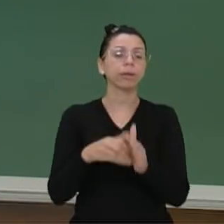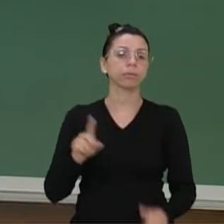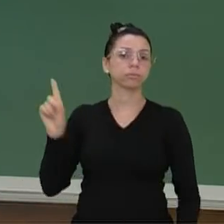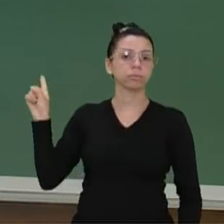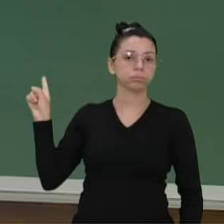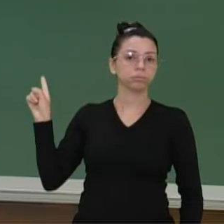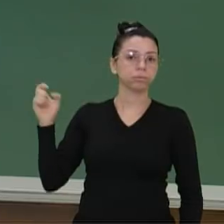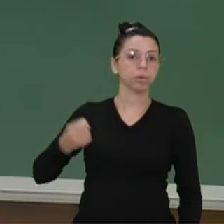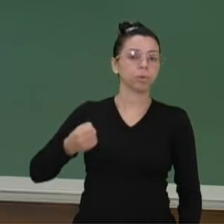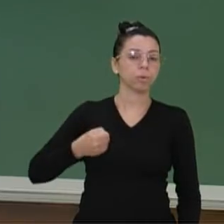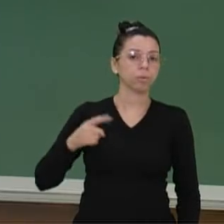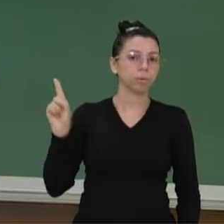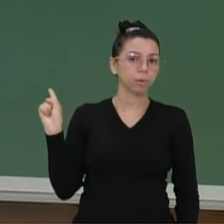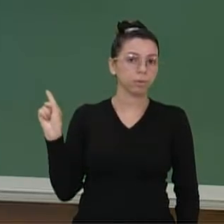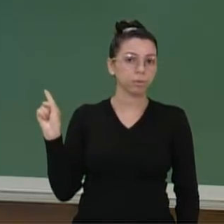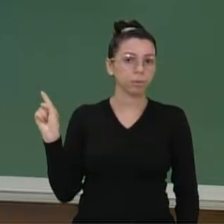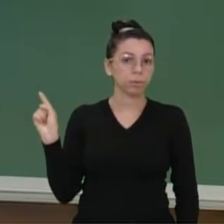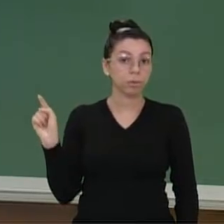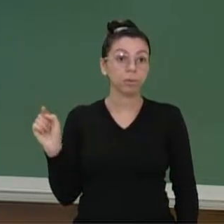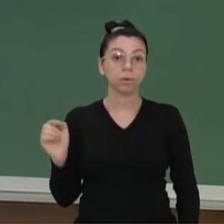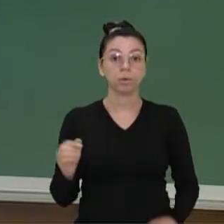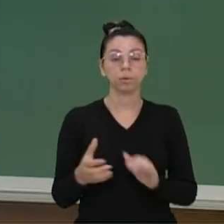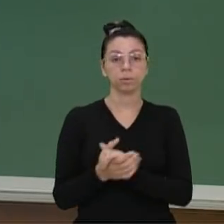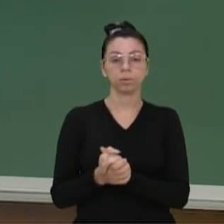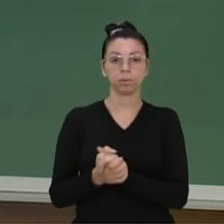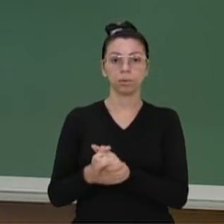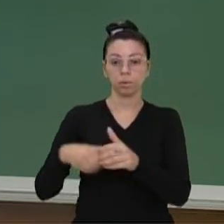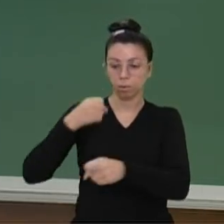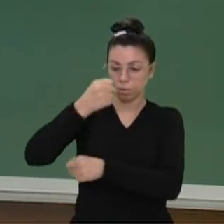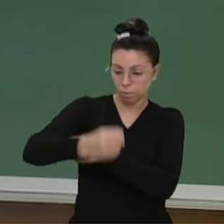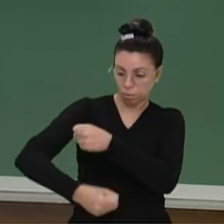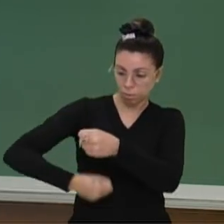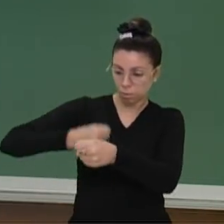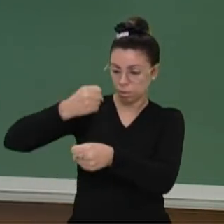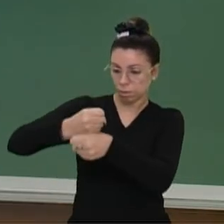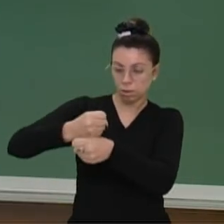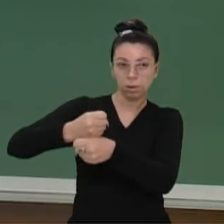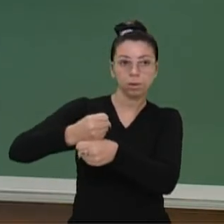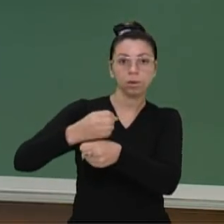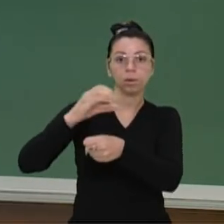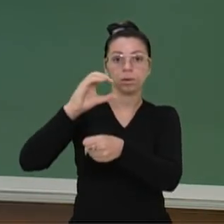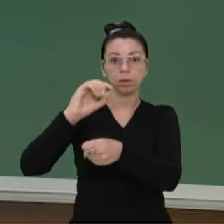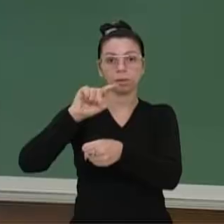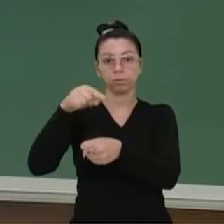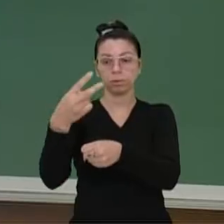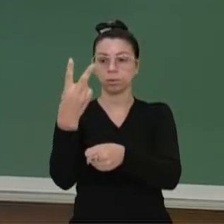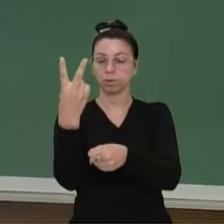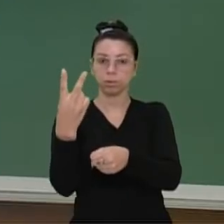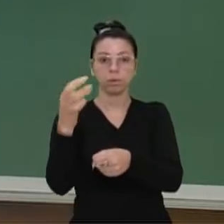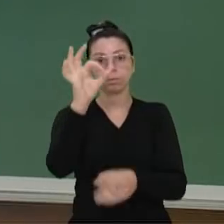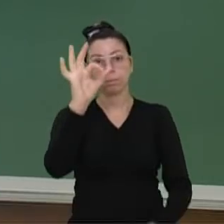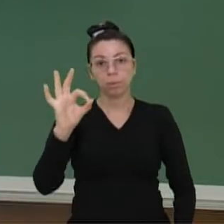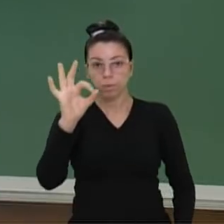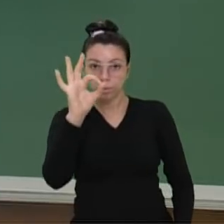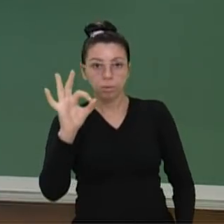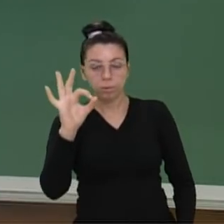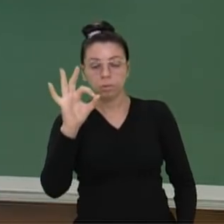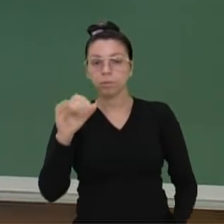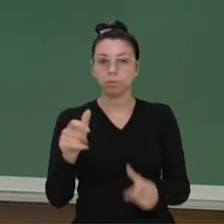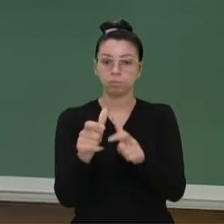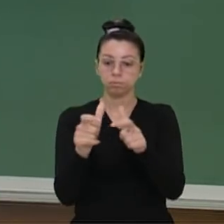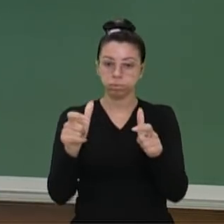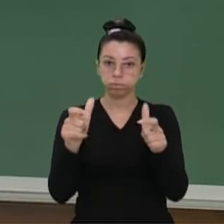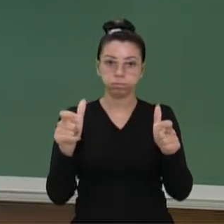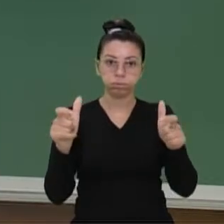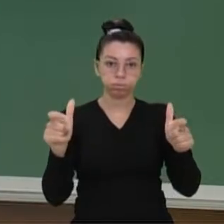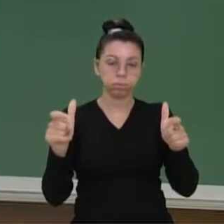patamar? Lembrando que a cada ano o crescimento, o fator é o mesmo, de 0,2%. Crescimento de consumo